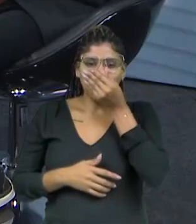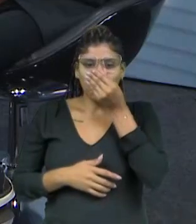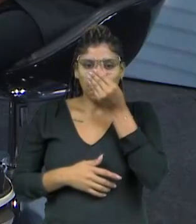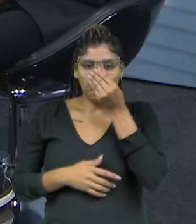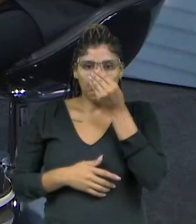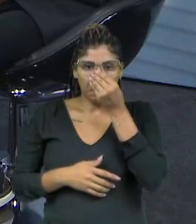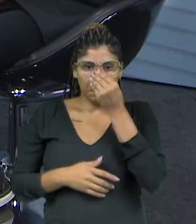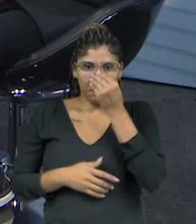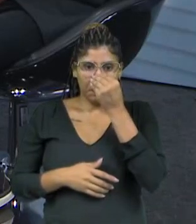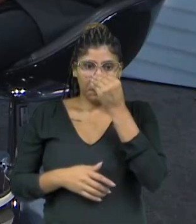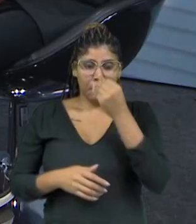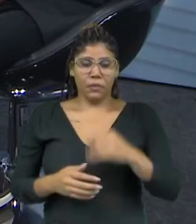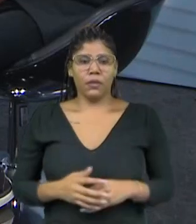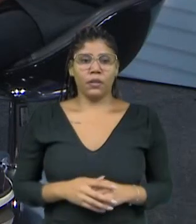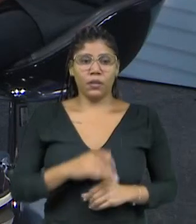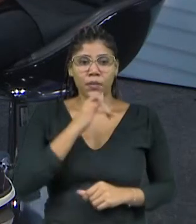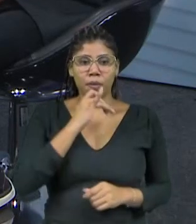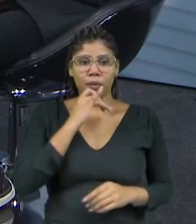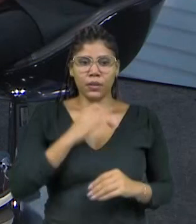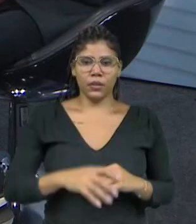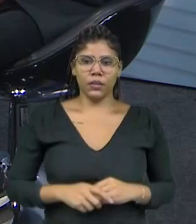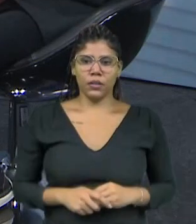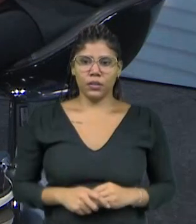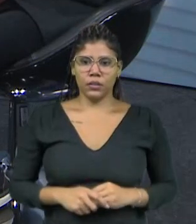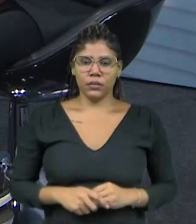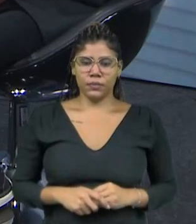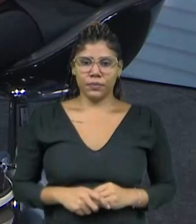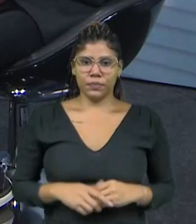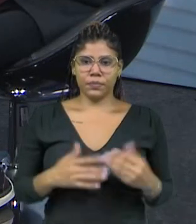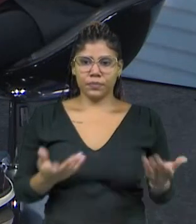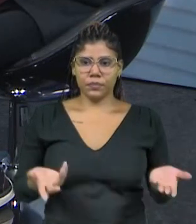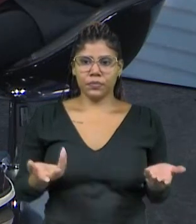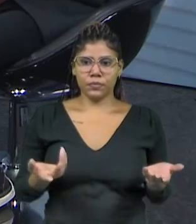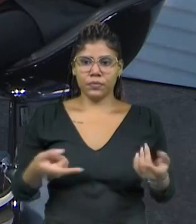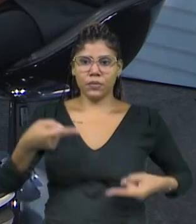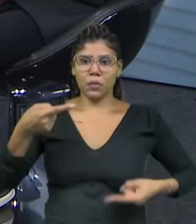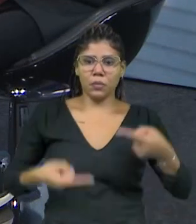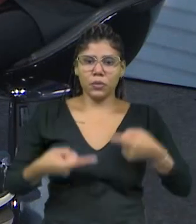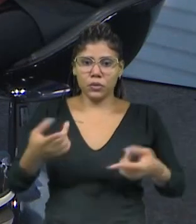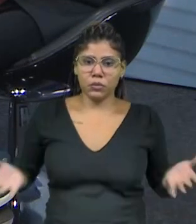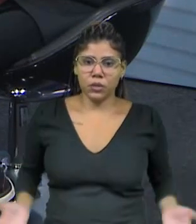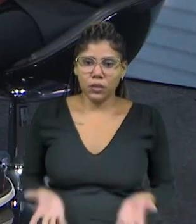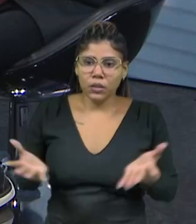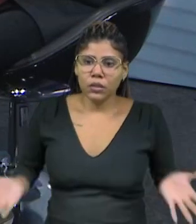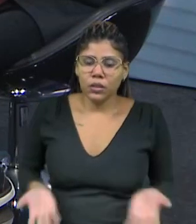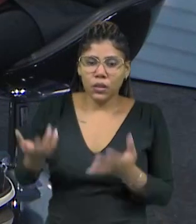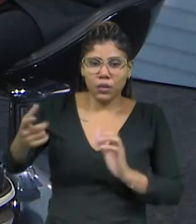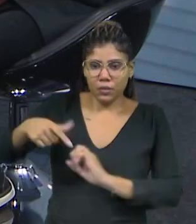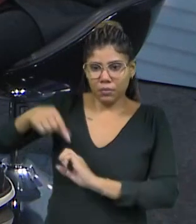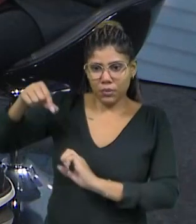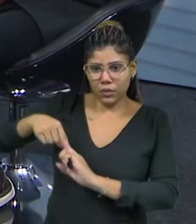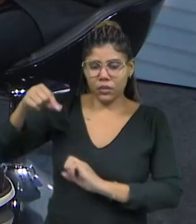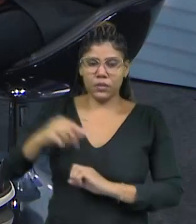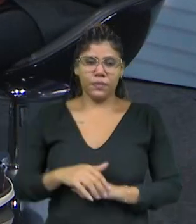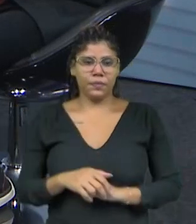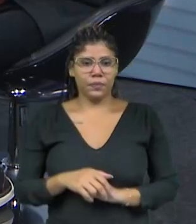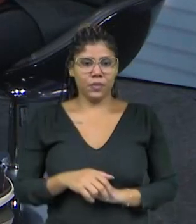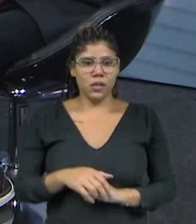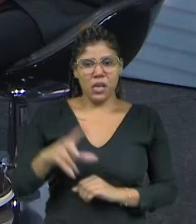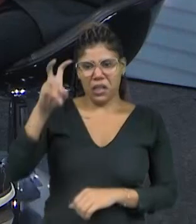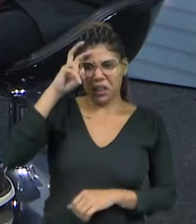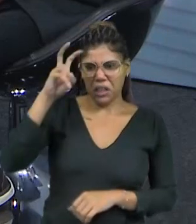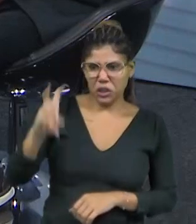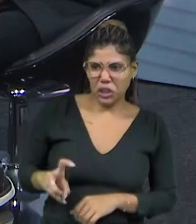grande. Então, assim, o Júlio aí trabalhou... Uma política para impulsionar o empreendedorismo, professor Júlio, quer dizer, startup, a inteligência,